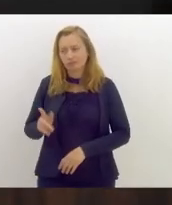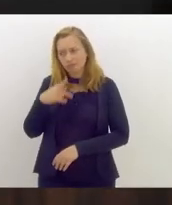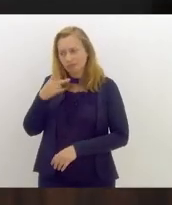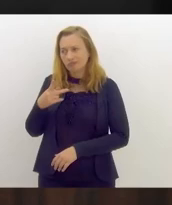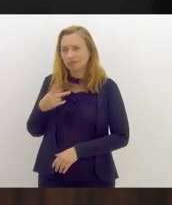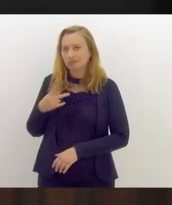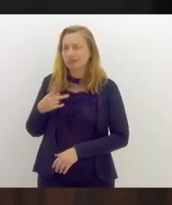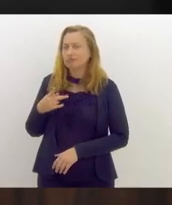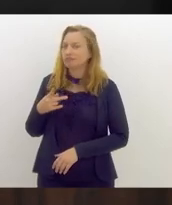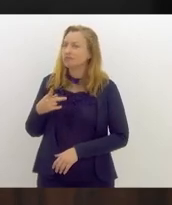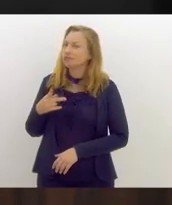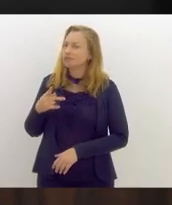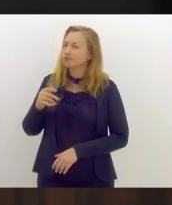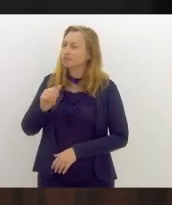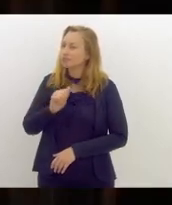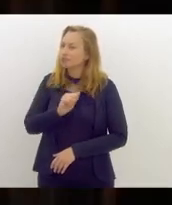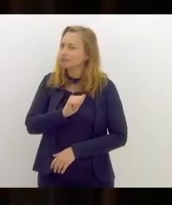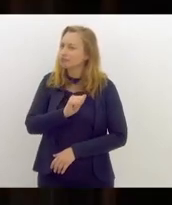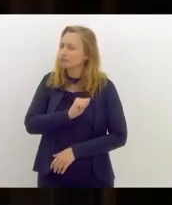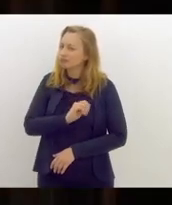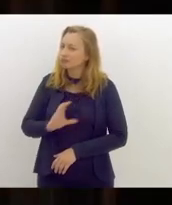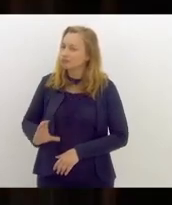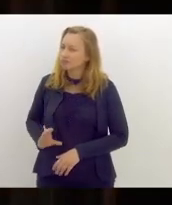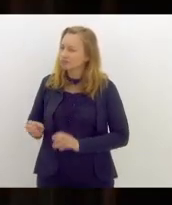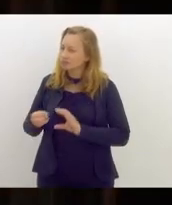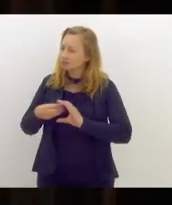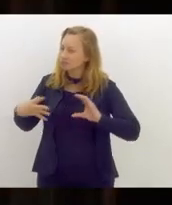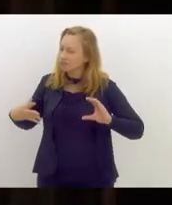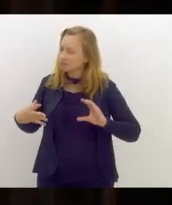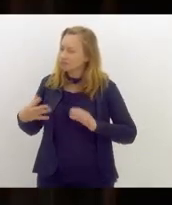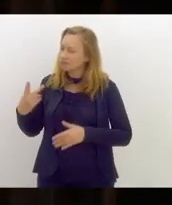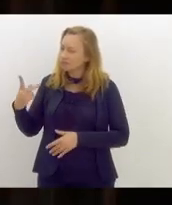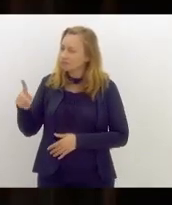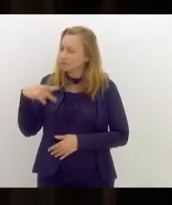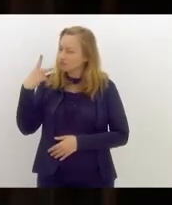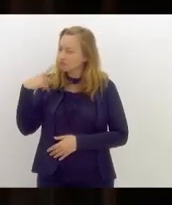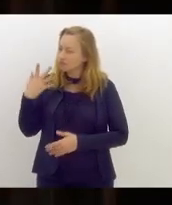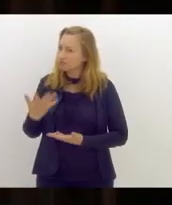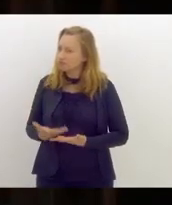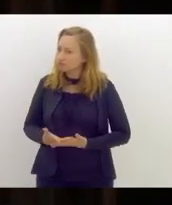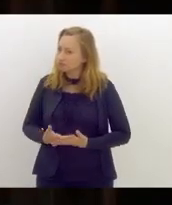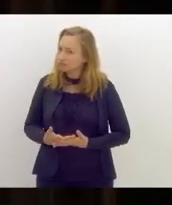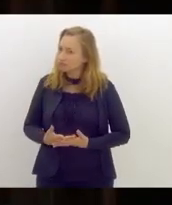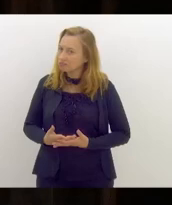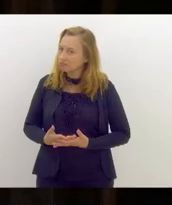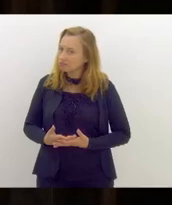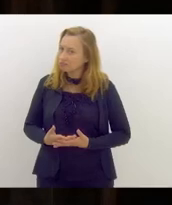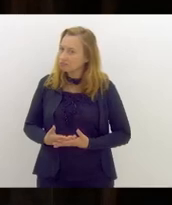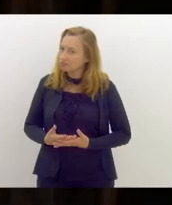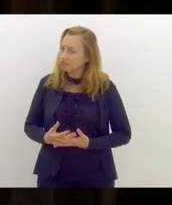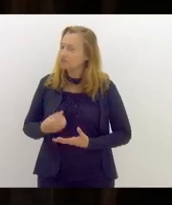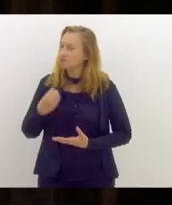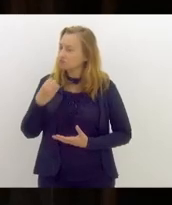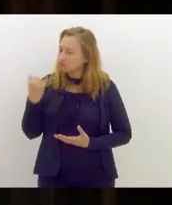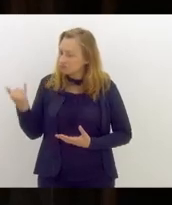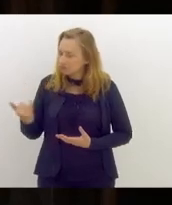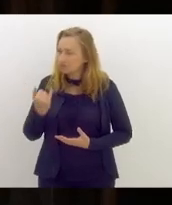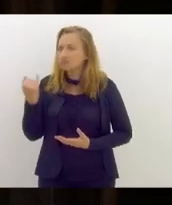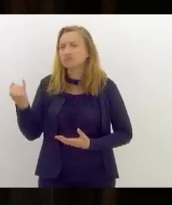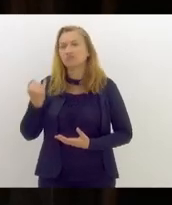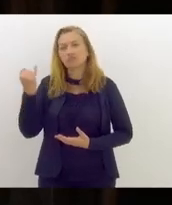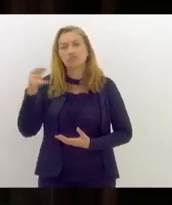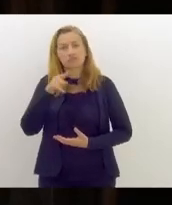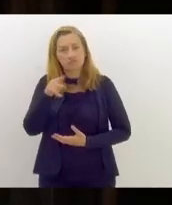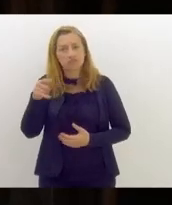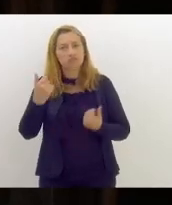o André Siciliano com as características pessoais políticas dele é uma ferramenta muito importante que